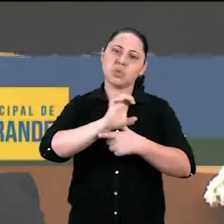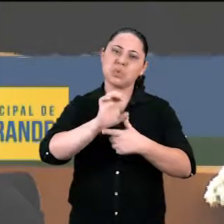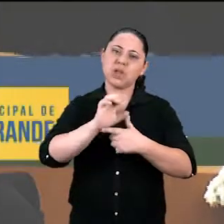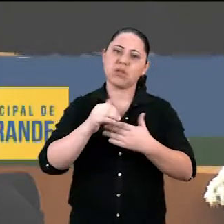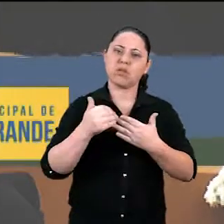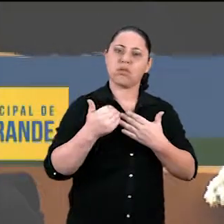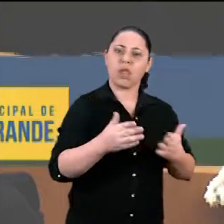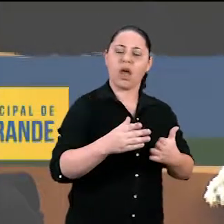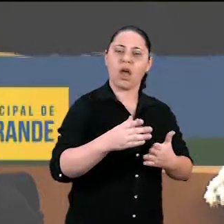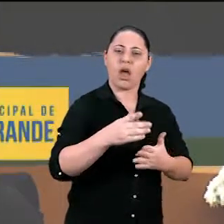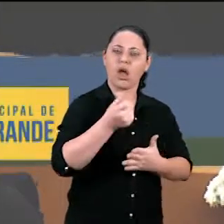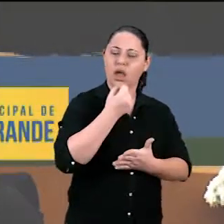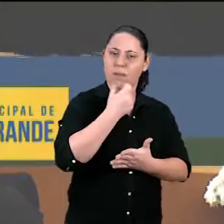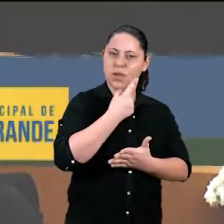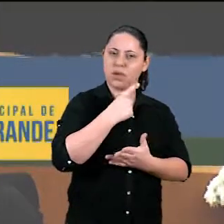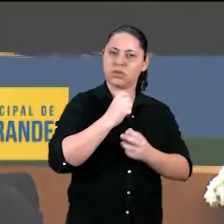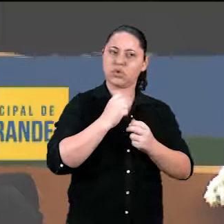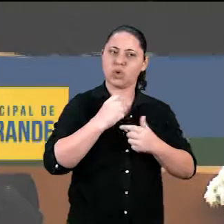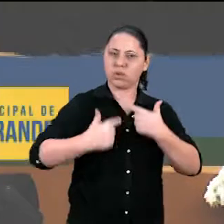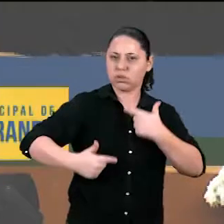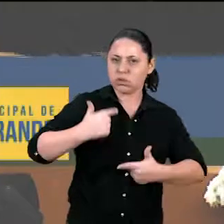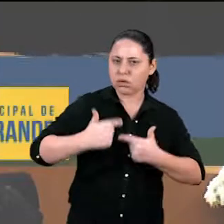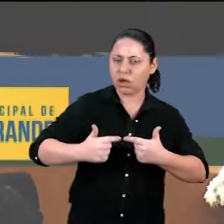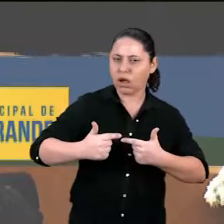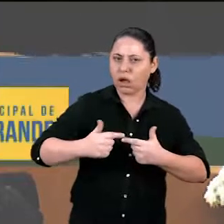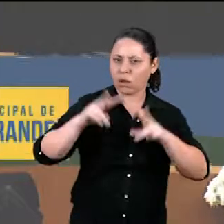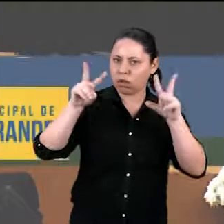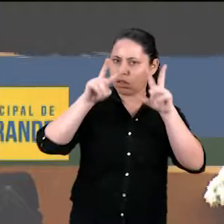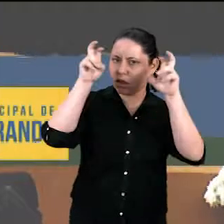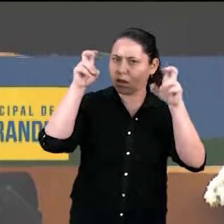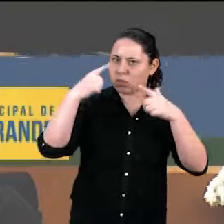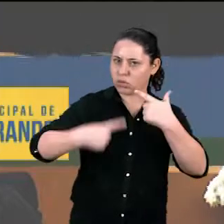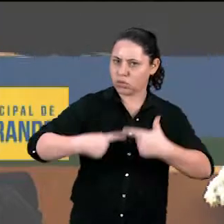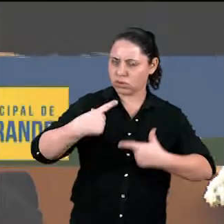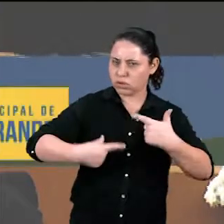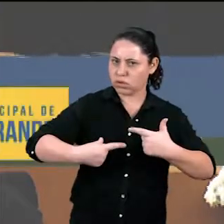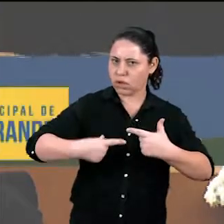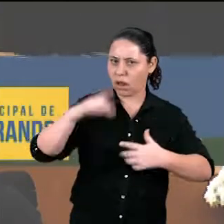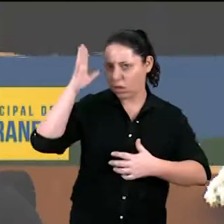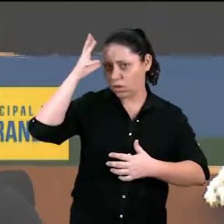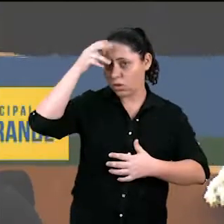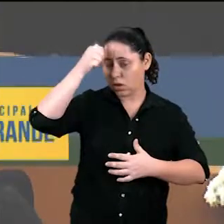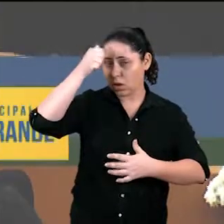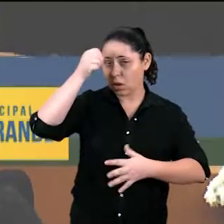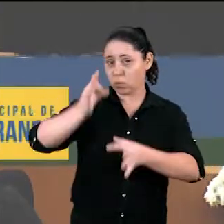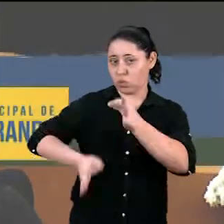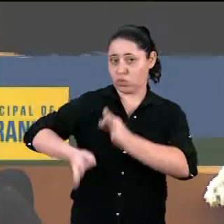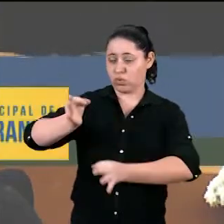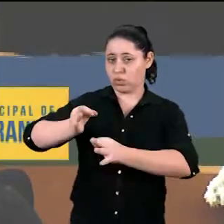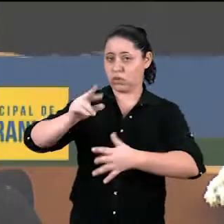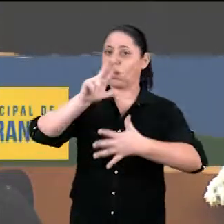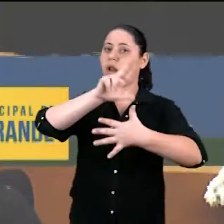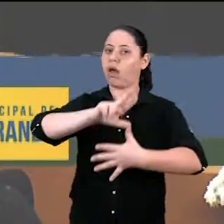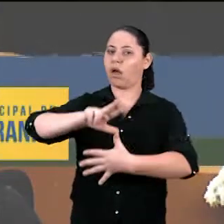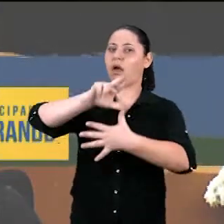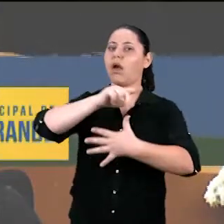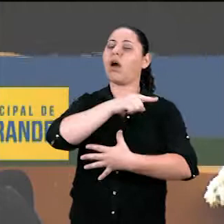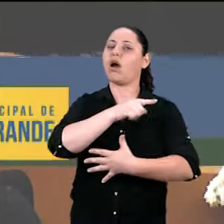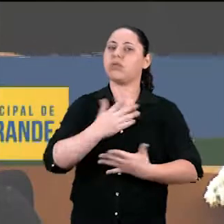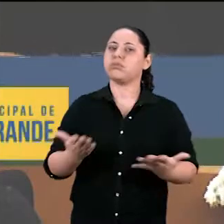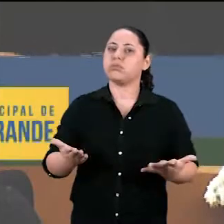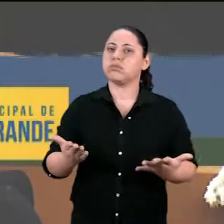questões, eminentemente políticas, foram decididas, diz o texto, por juízes